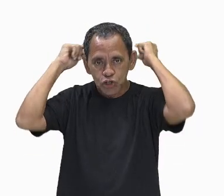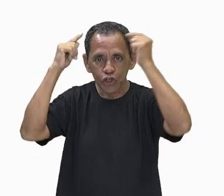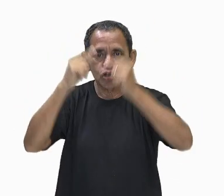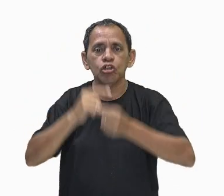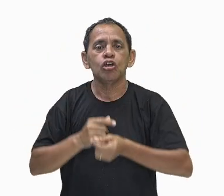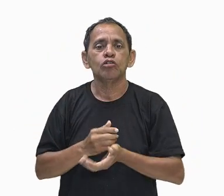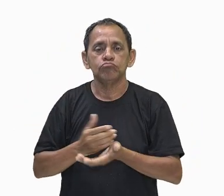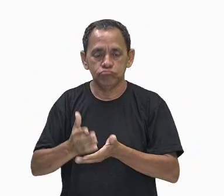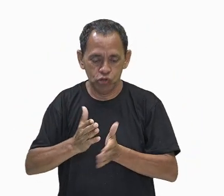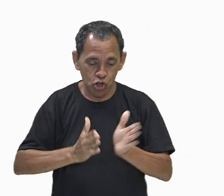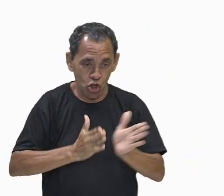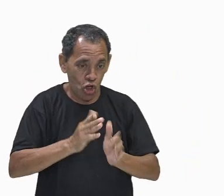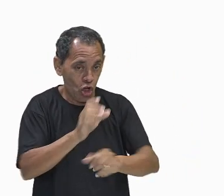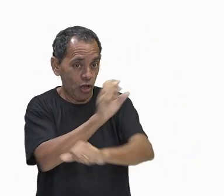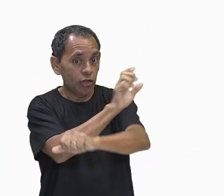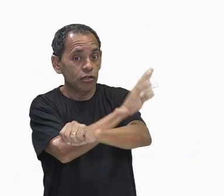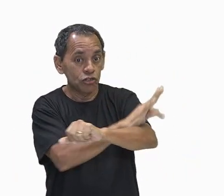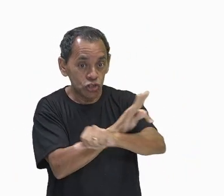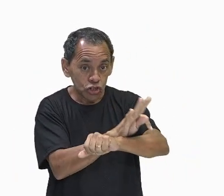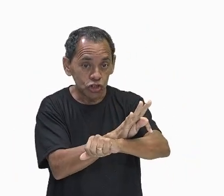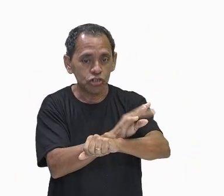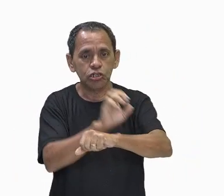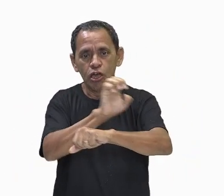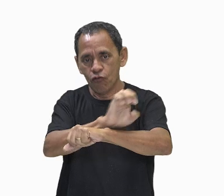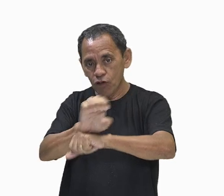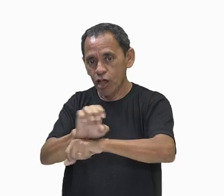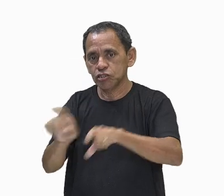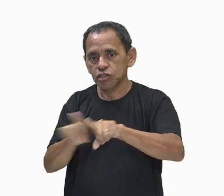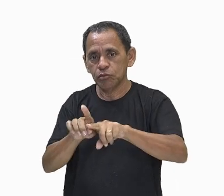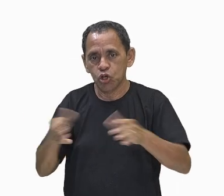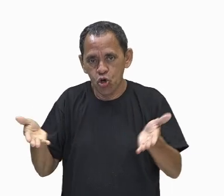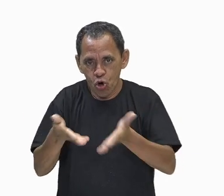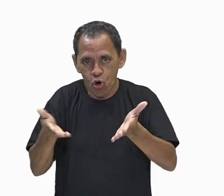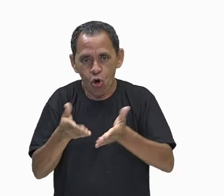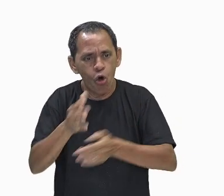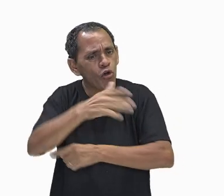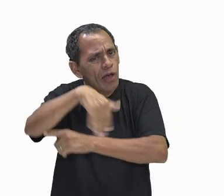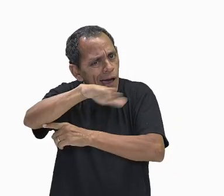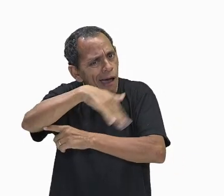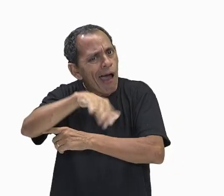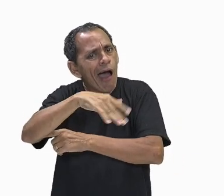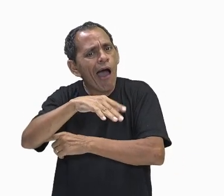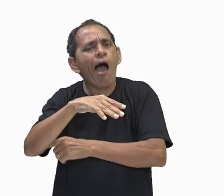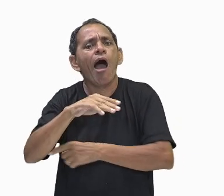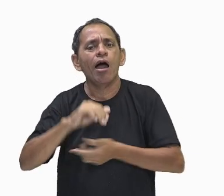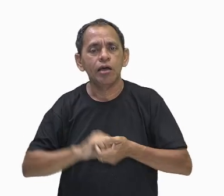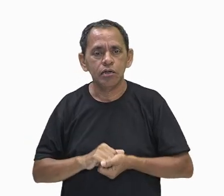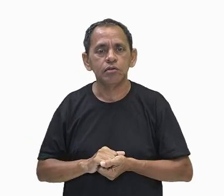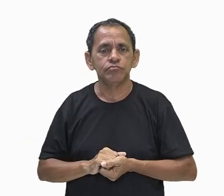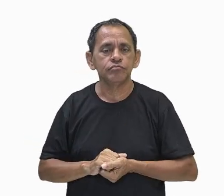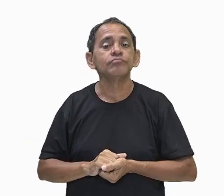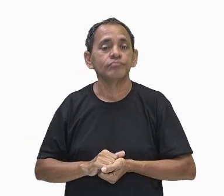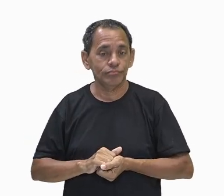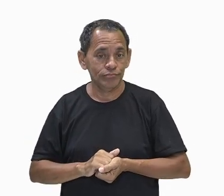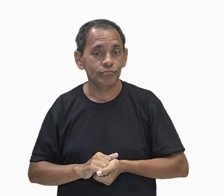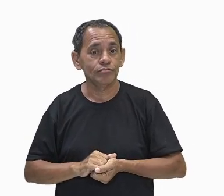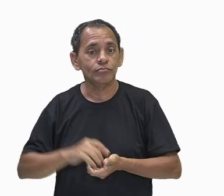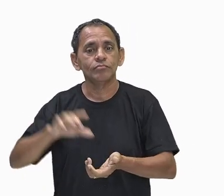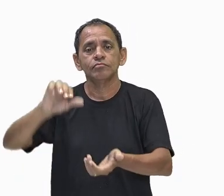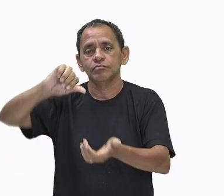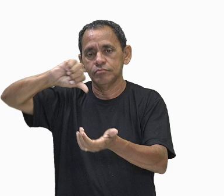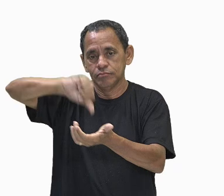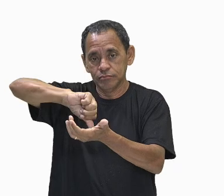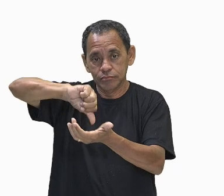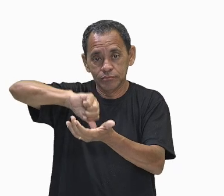os rios Tigre e Eufrates. Atualmente, essa região corresponde aos territórios do Irã, Iraque,